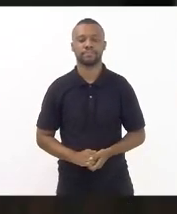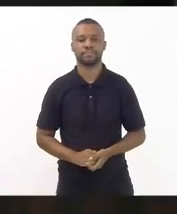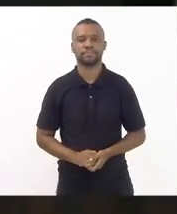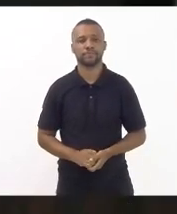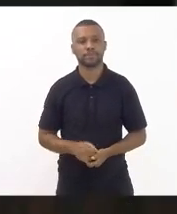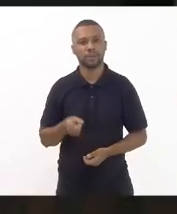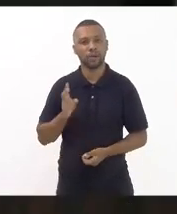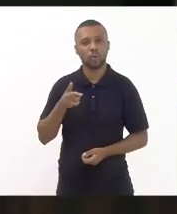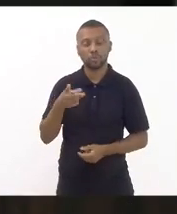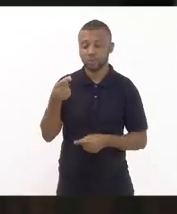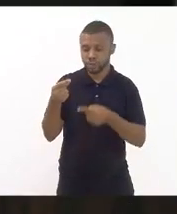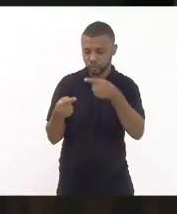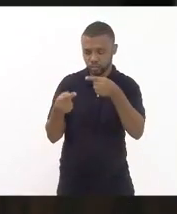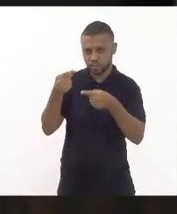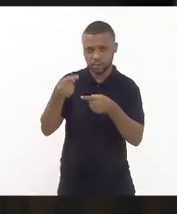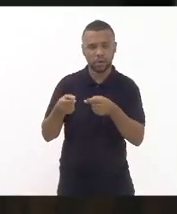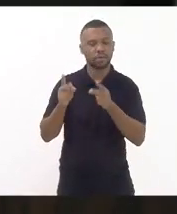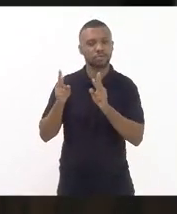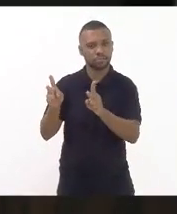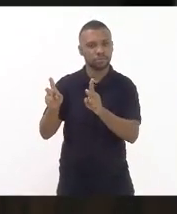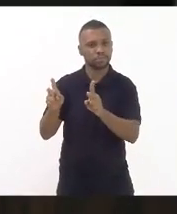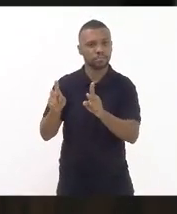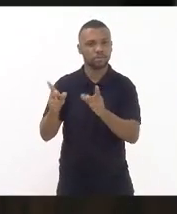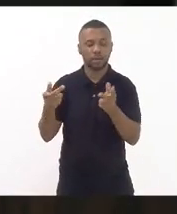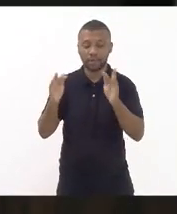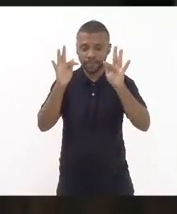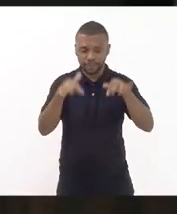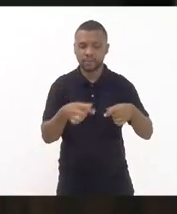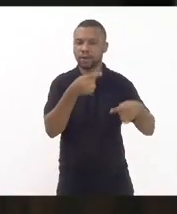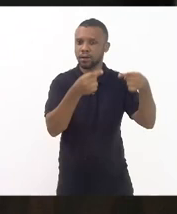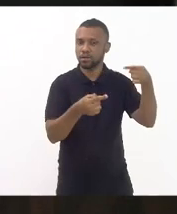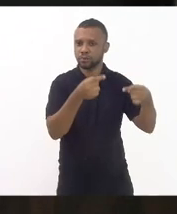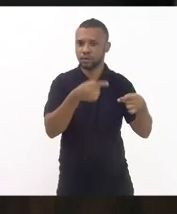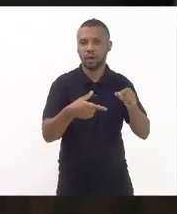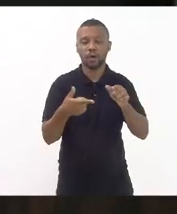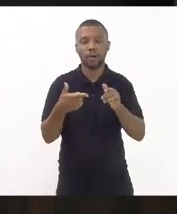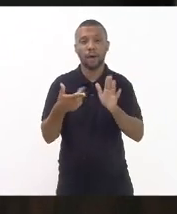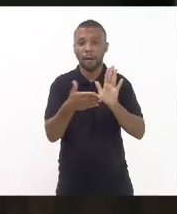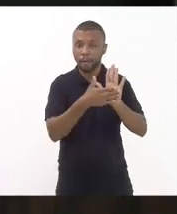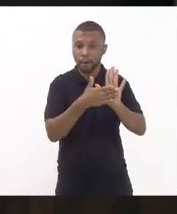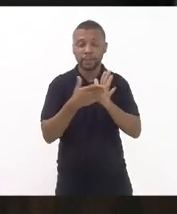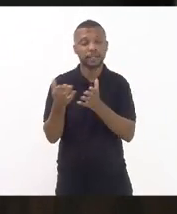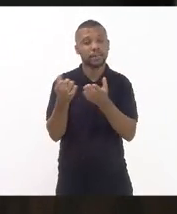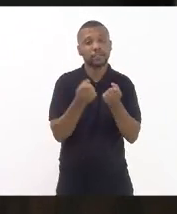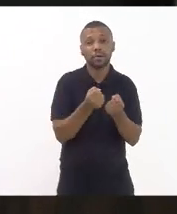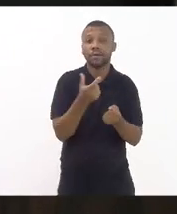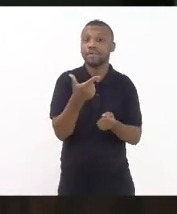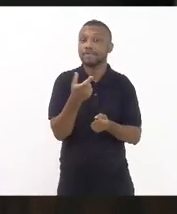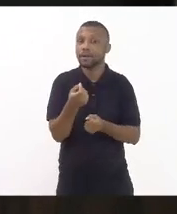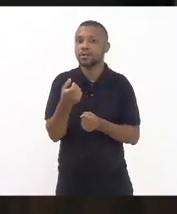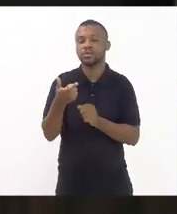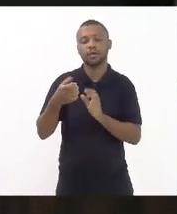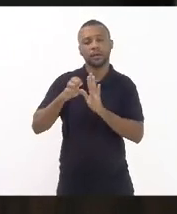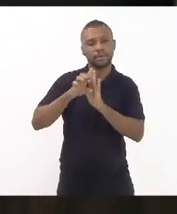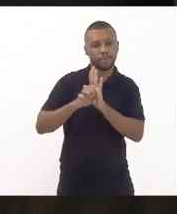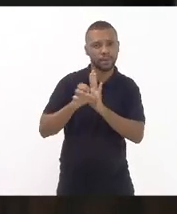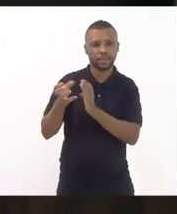Continua em discussão. Não havendo quem queira discutir, encerrada a discussão, a presente proposta recebeu 20 emendas e